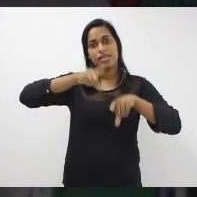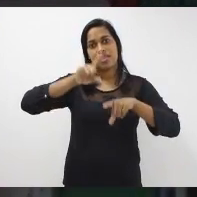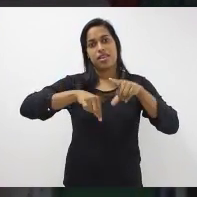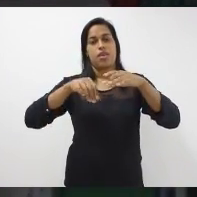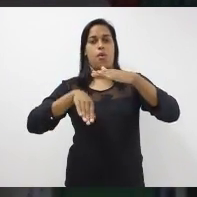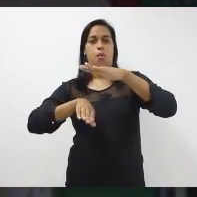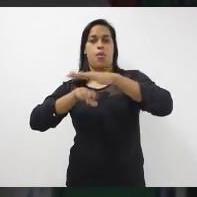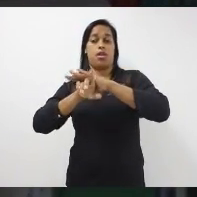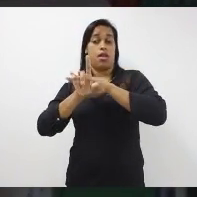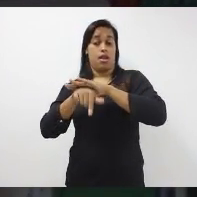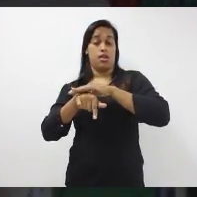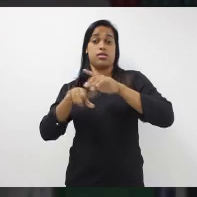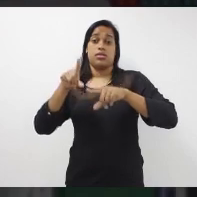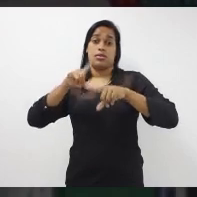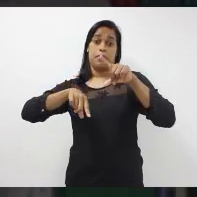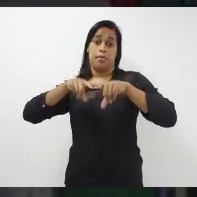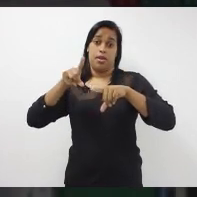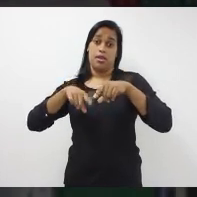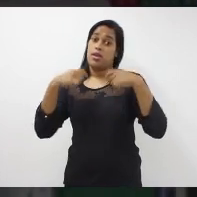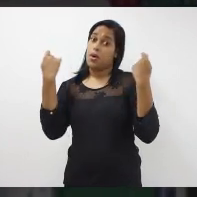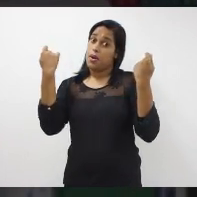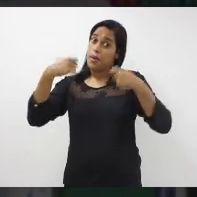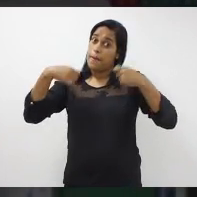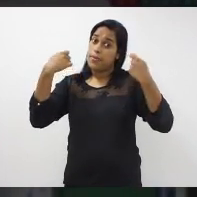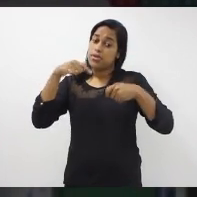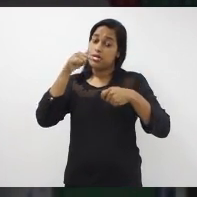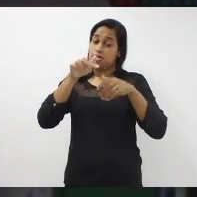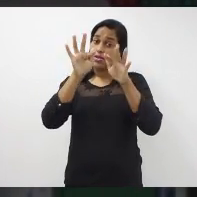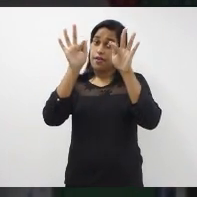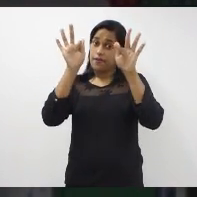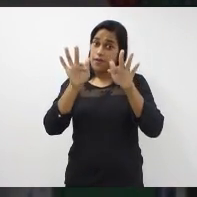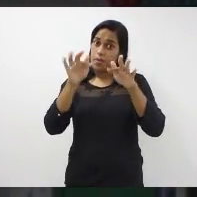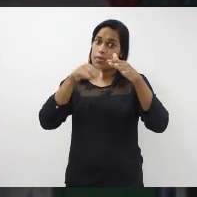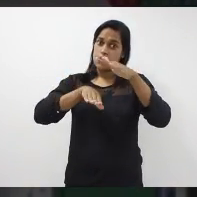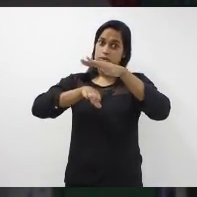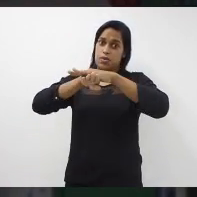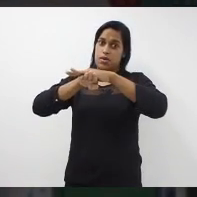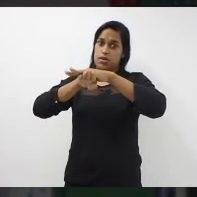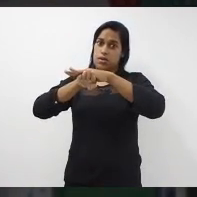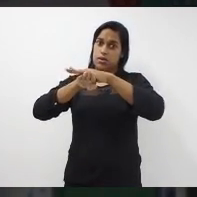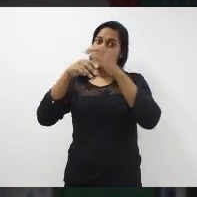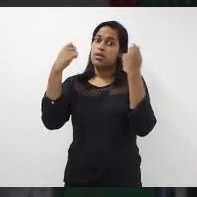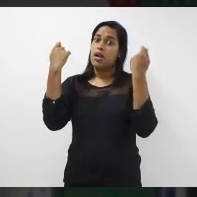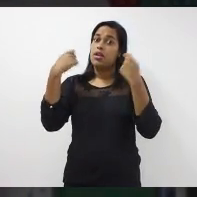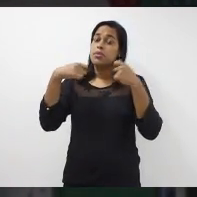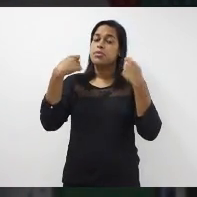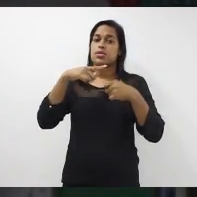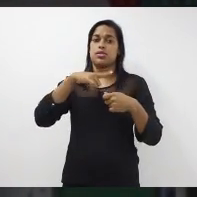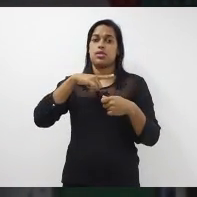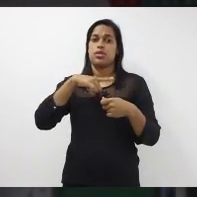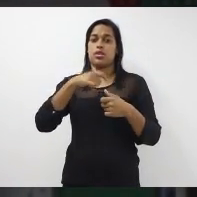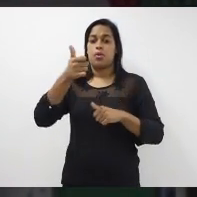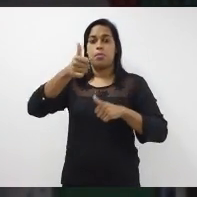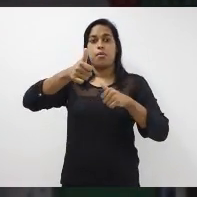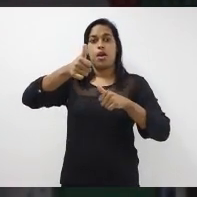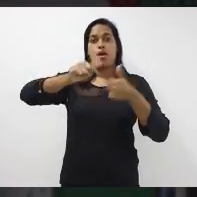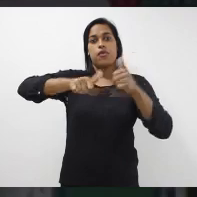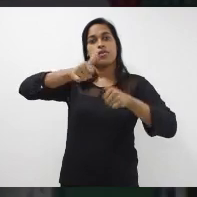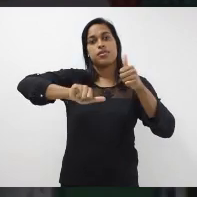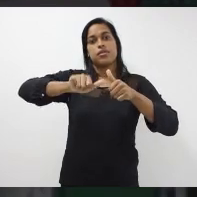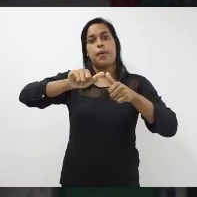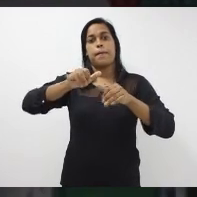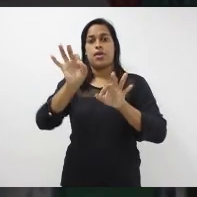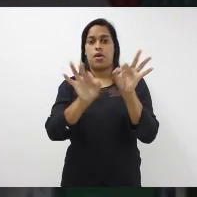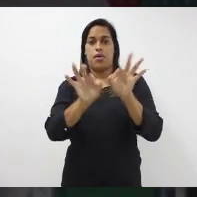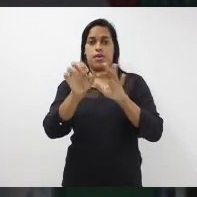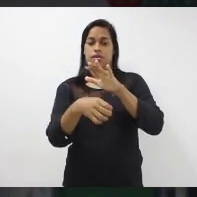armazenado, esse material, neste armazém, nesta forma que está sendo armazenada, ele vai trazer um custo para a organização.